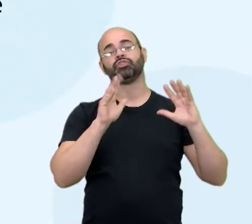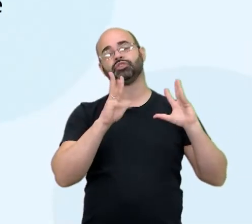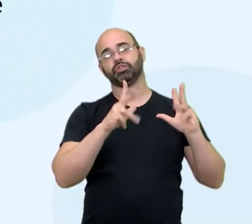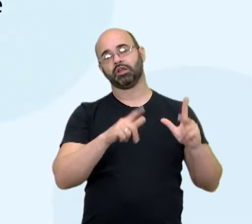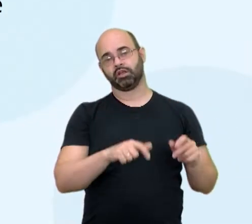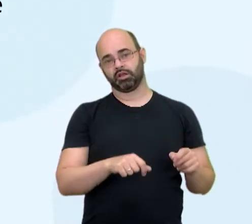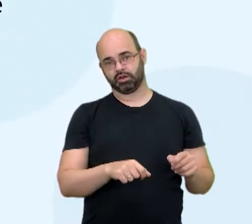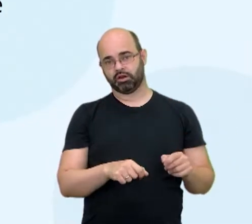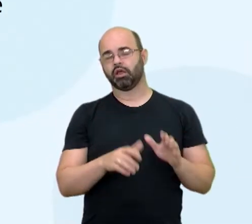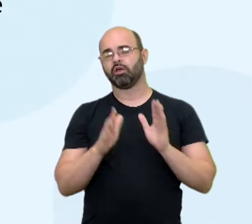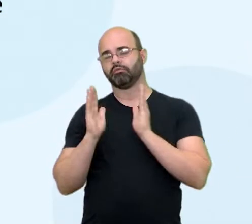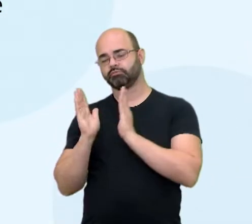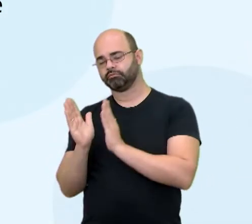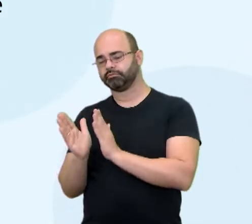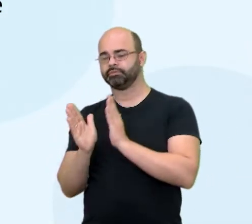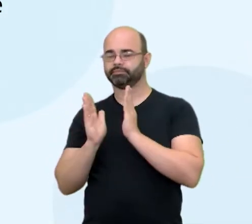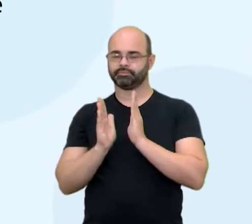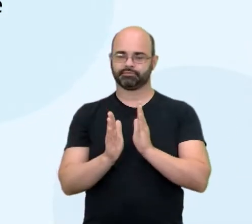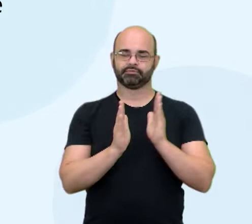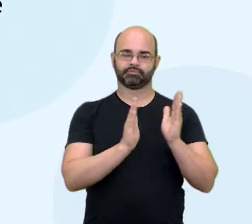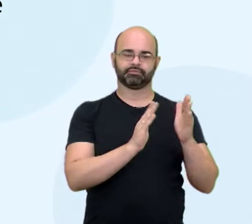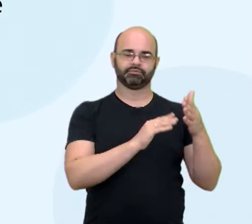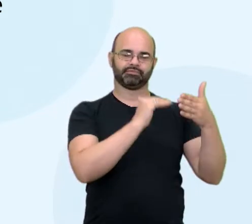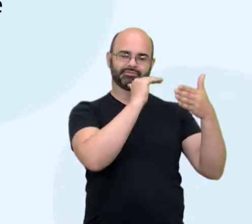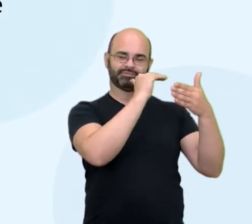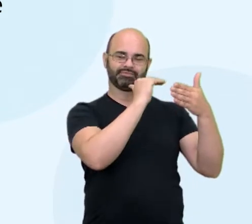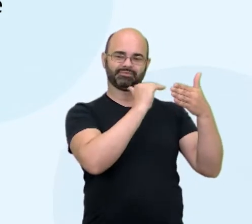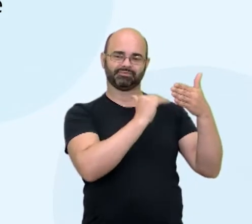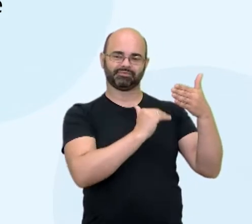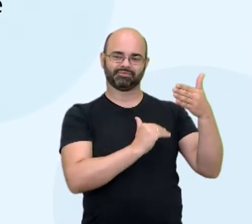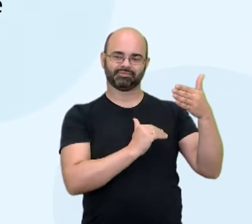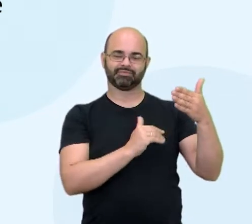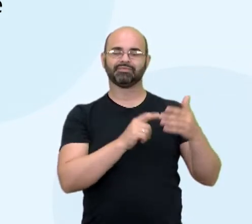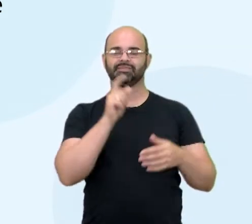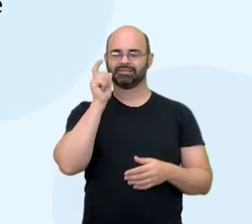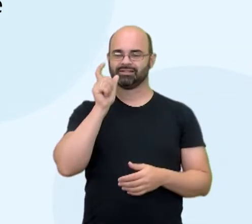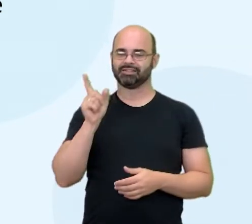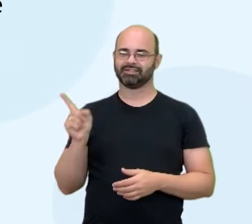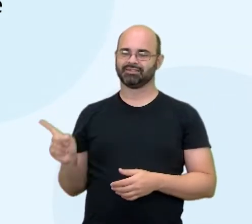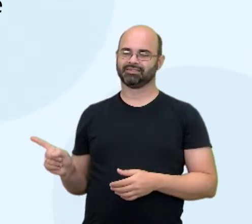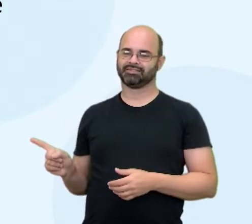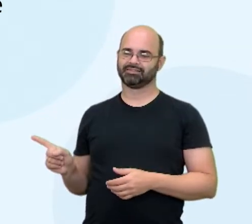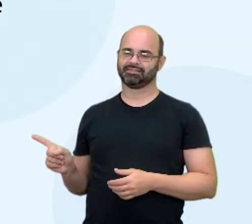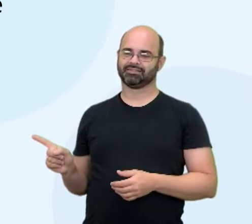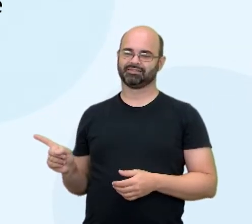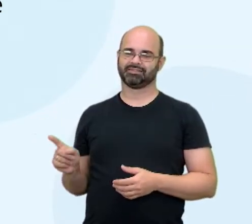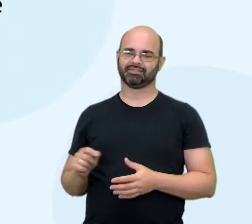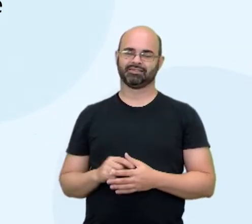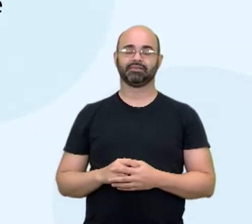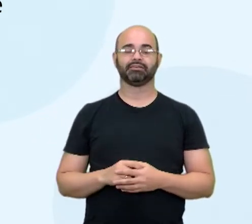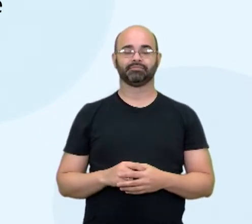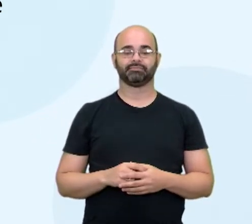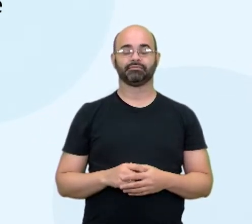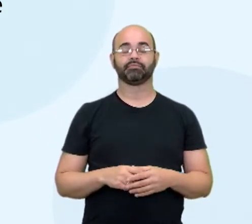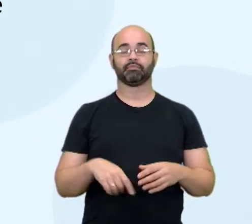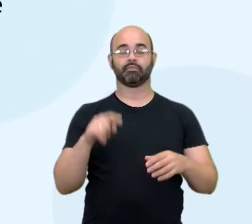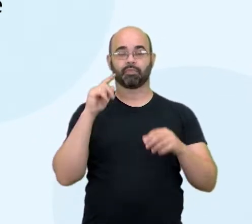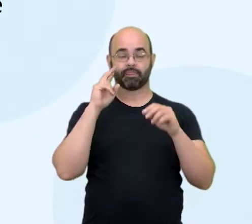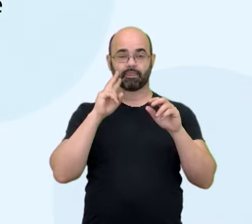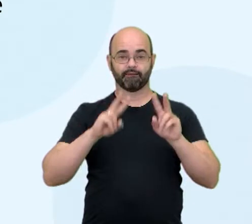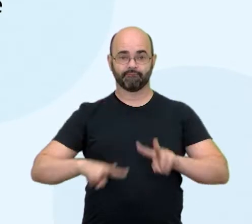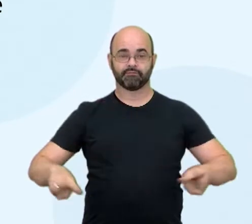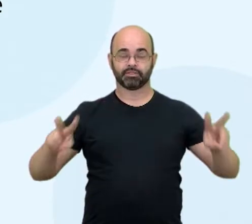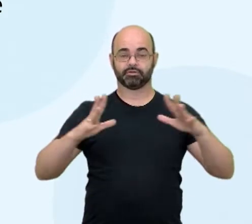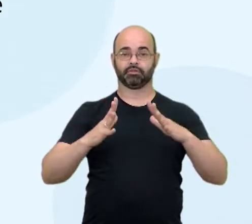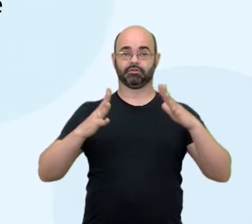etapas indicadas. Nossa, aqui eu diria que é bastante interessante. Então o que tá? Ele te dá uma divisão ampla, tá ok? E